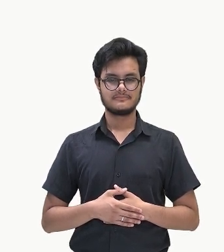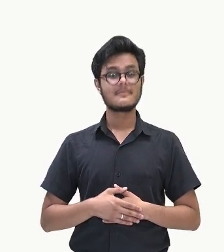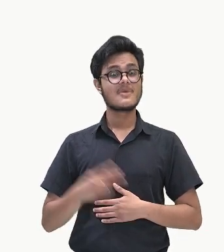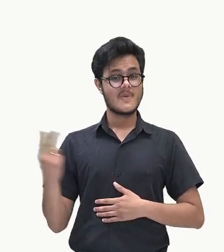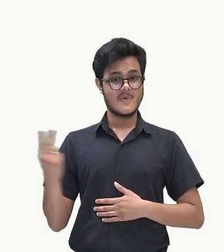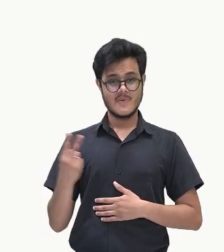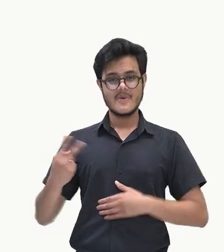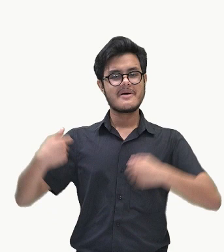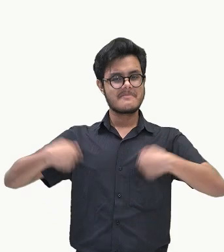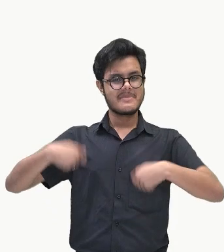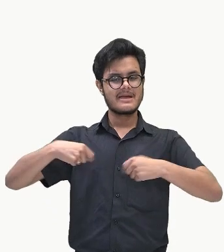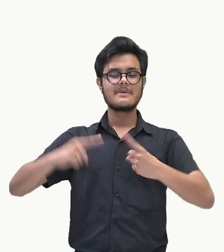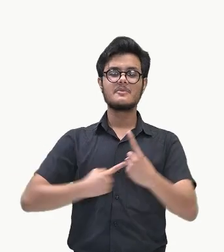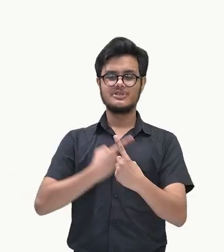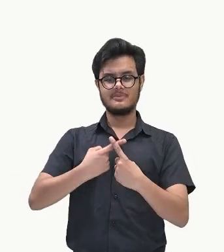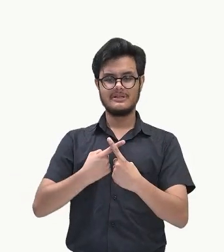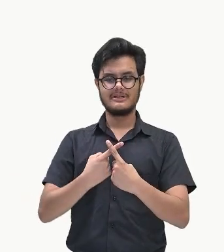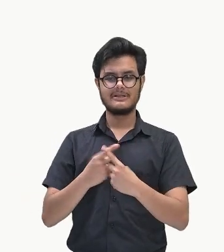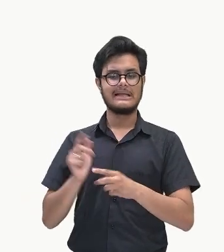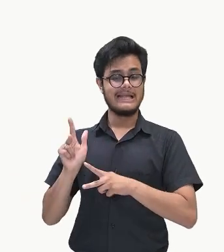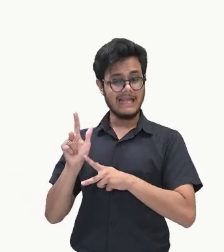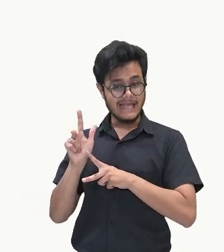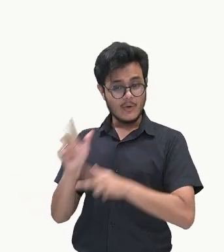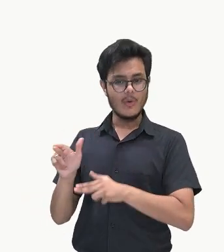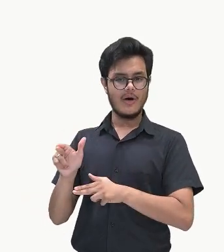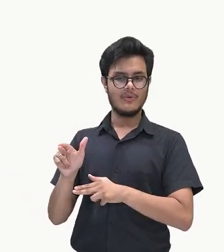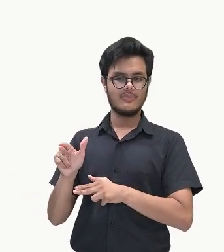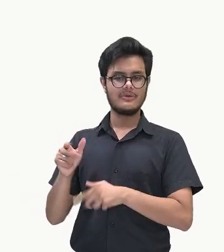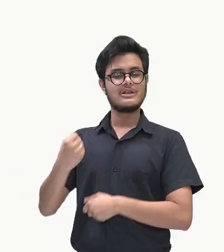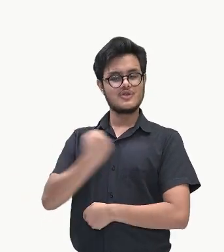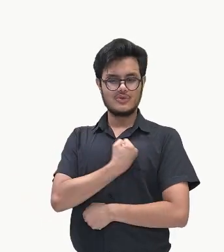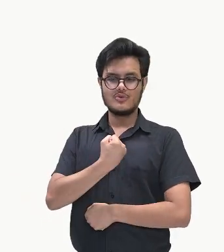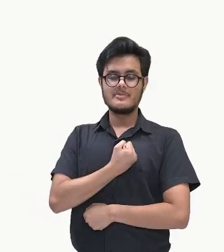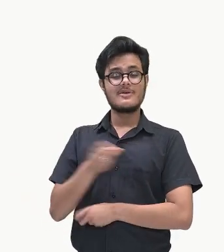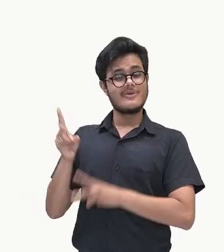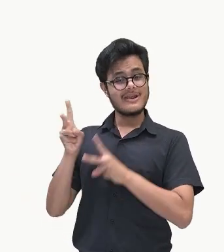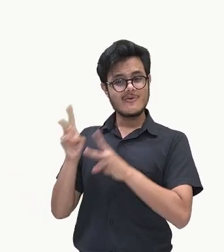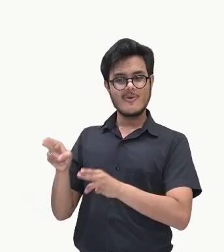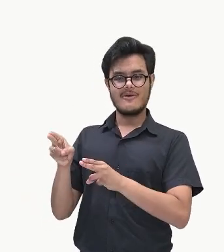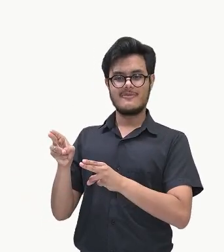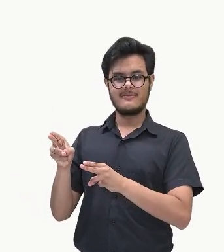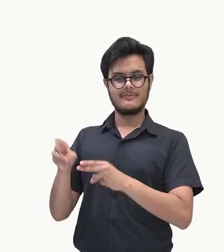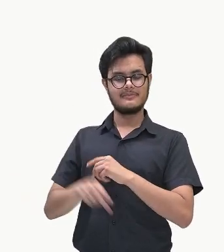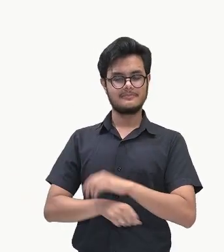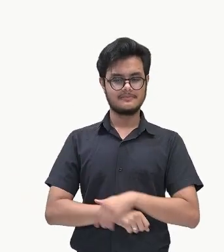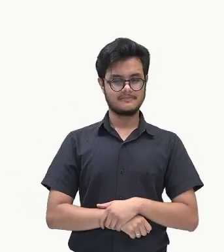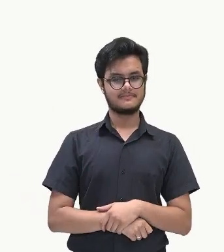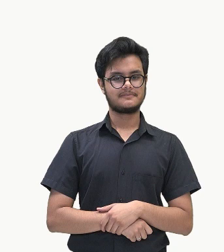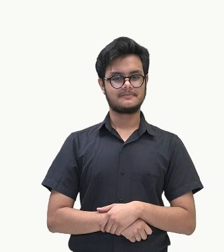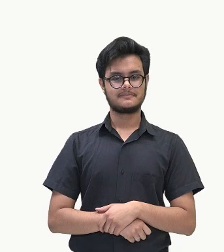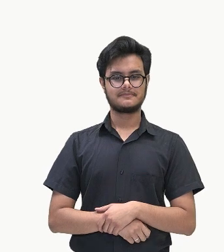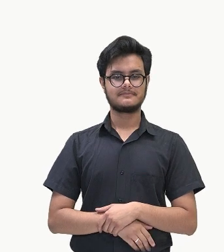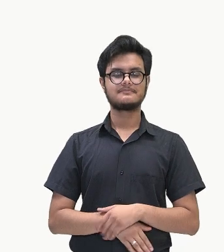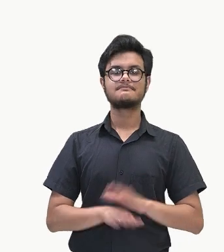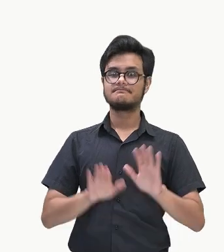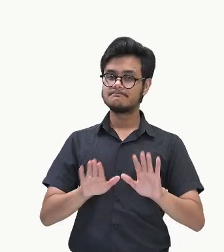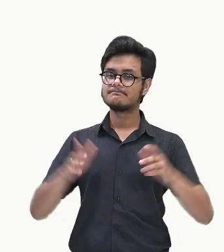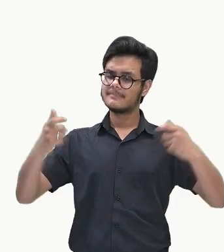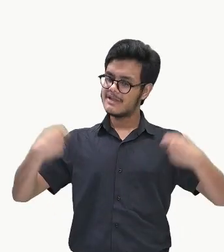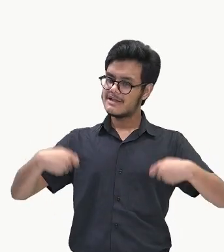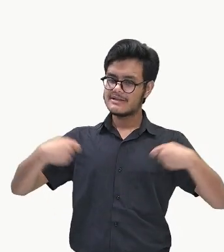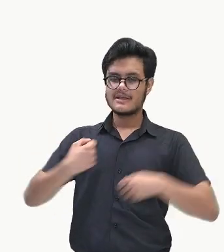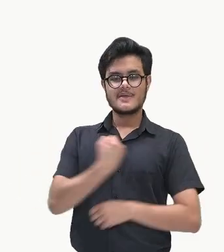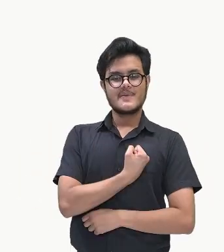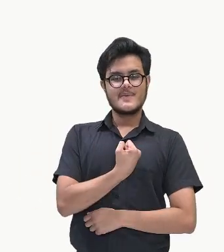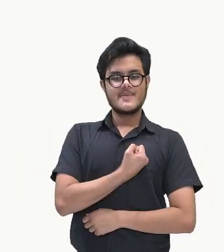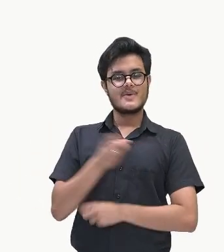ser multiplicados pelo mesmo número, pessoal. Tá bom? Por favor, tem que ser o mesmo